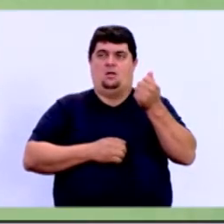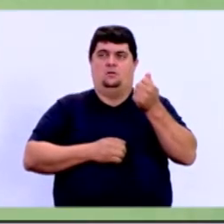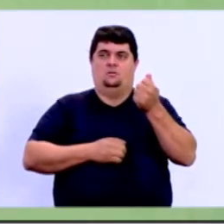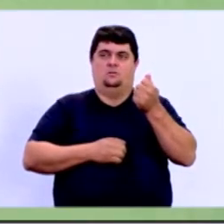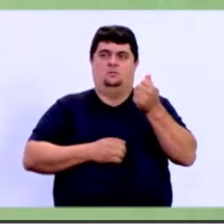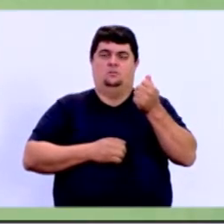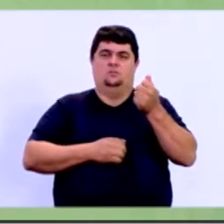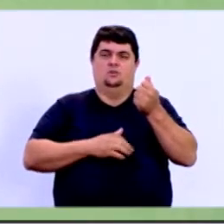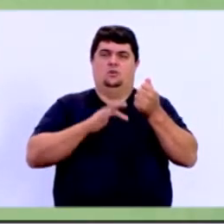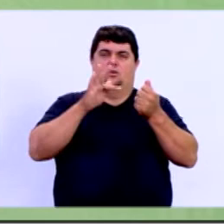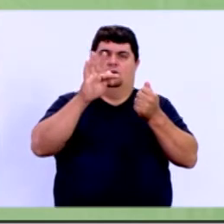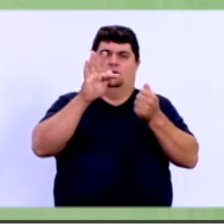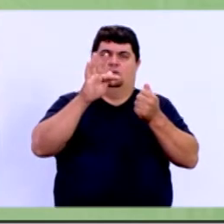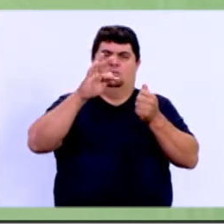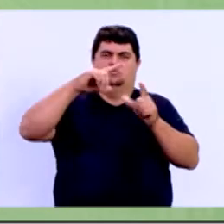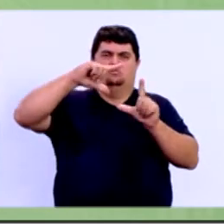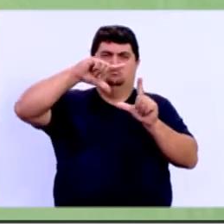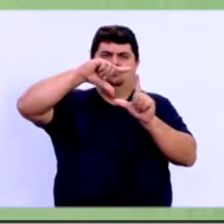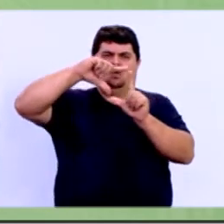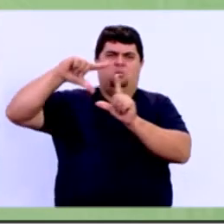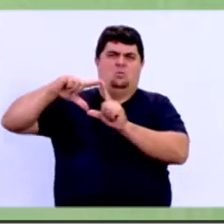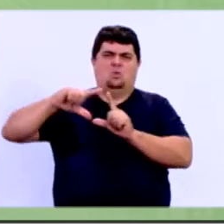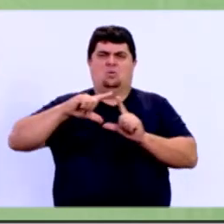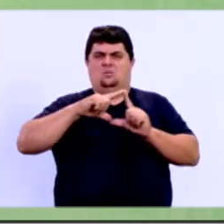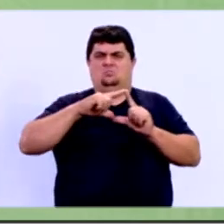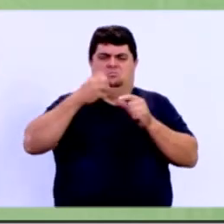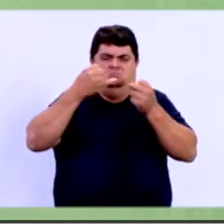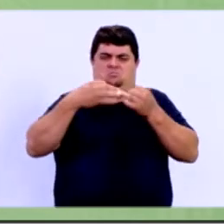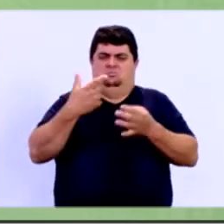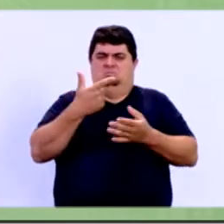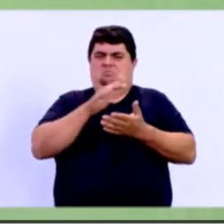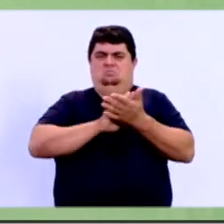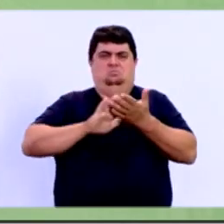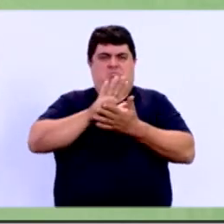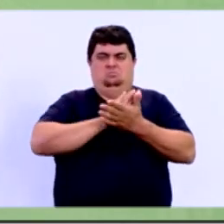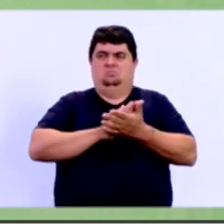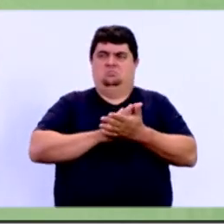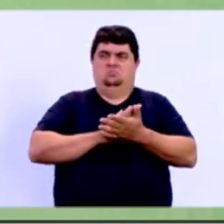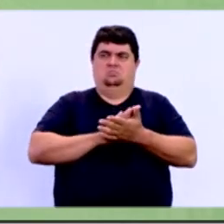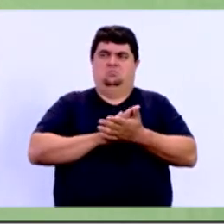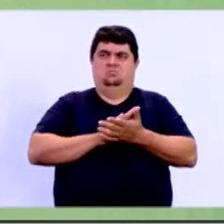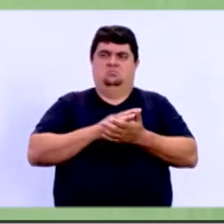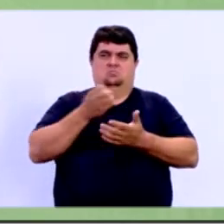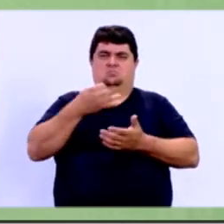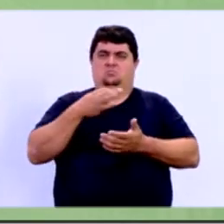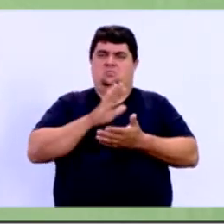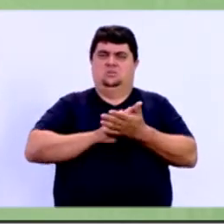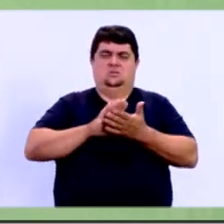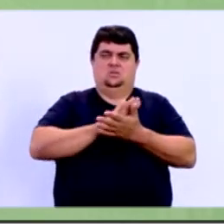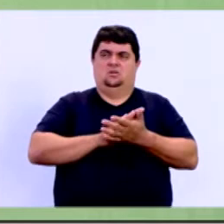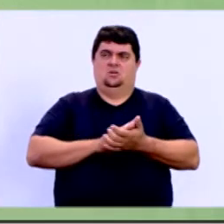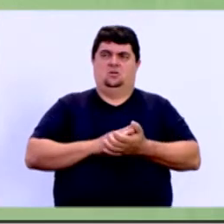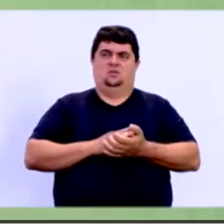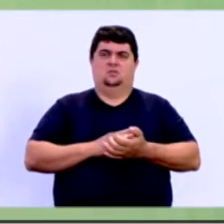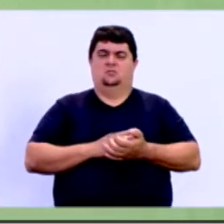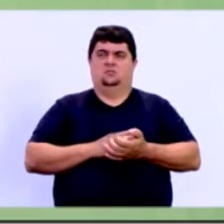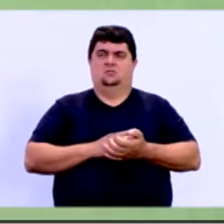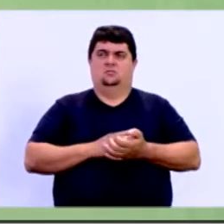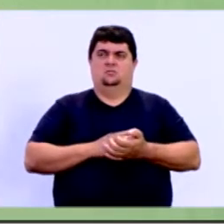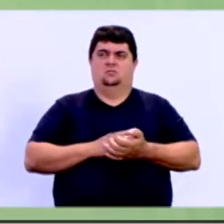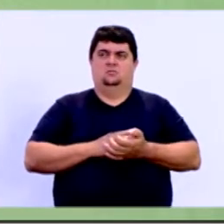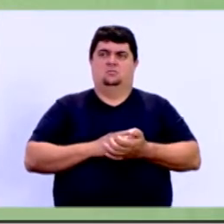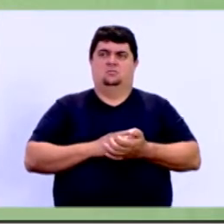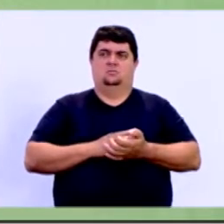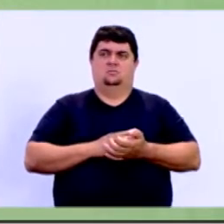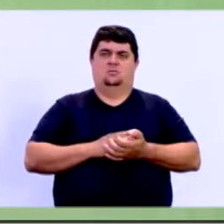A, fluxograma. Não, eu nem falei de fluxograma, pessoal. Nem falei sobre isso, né? Essa alternativa aqui não pode